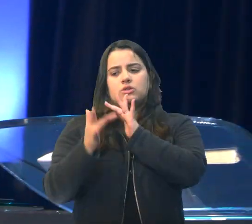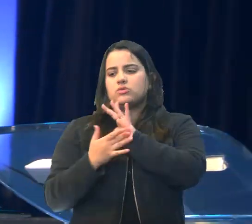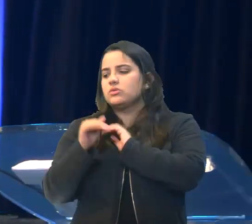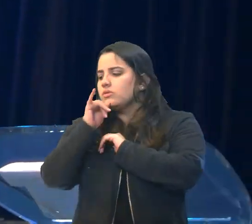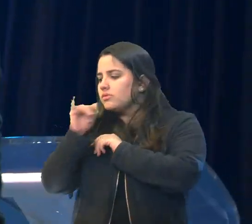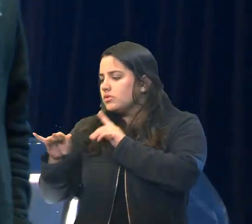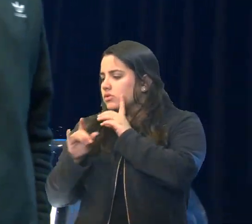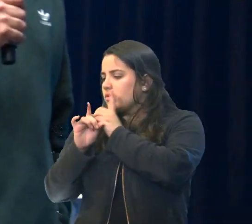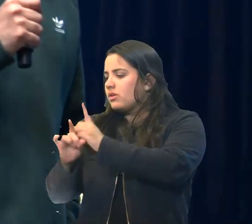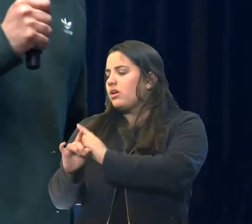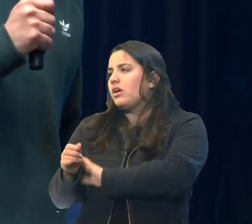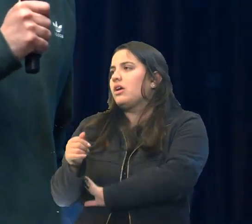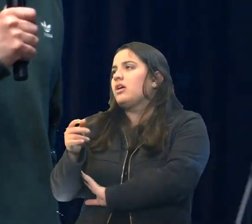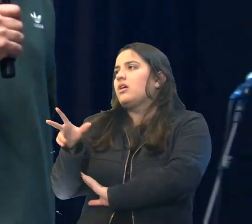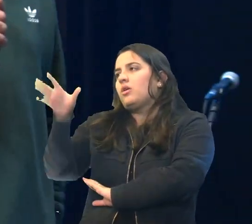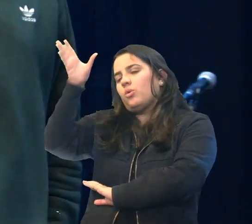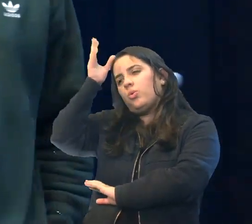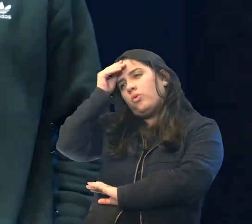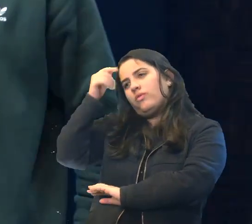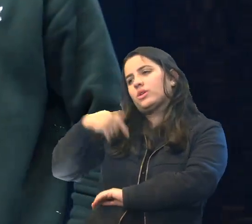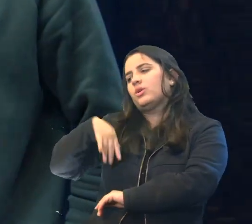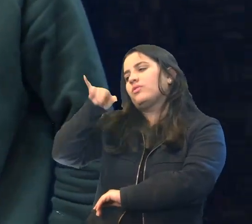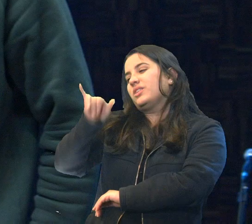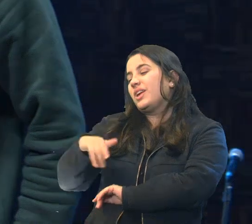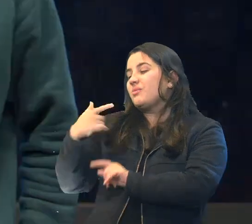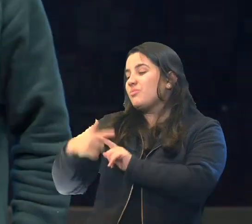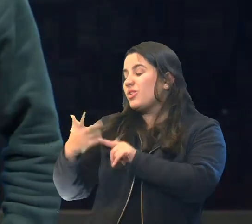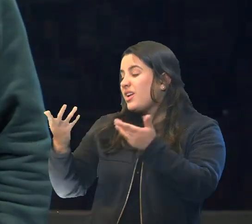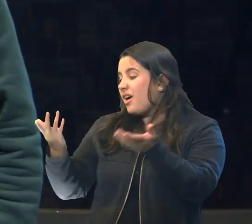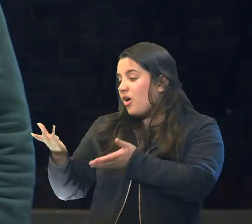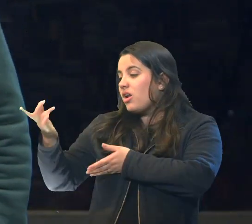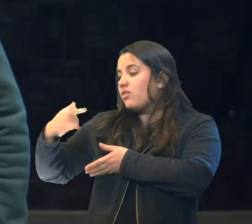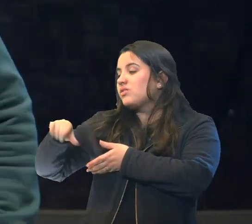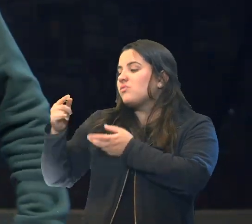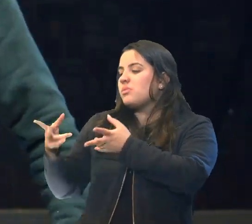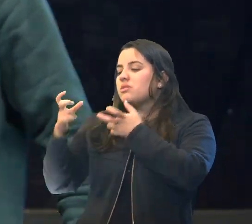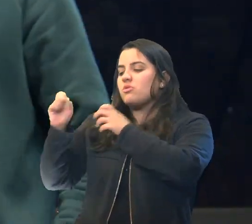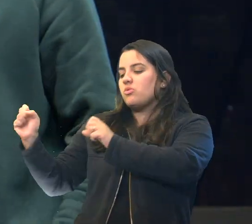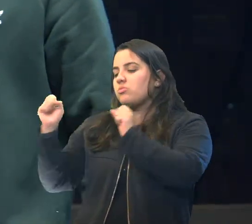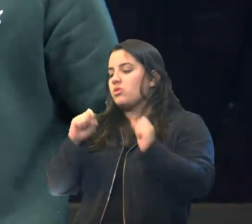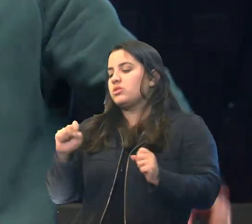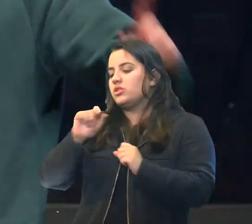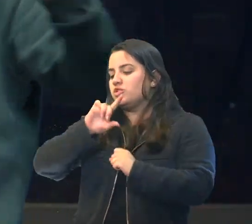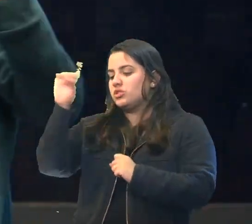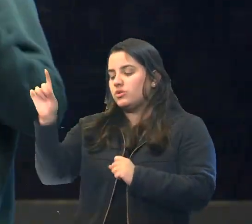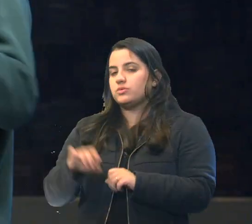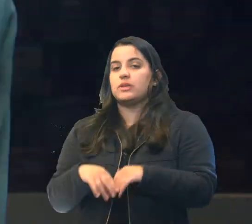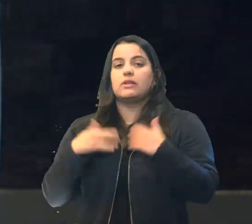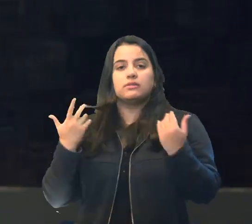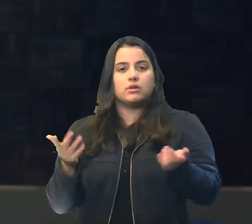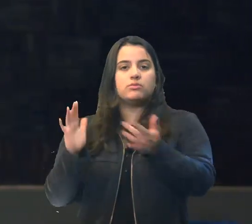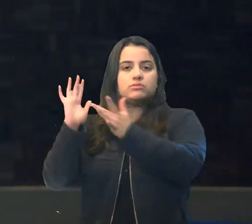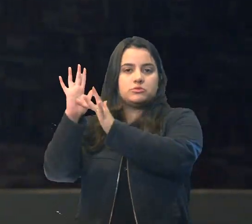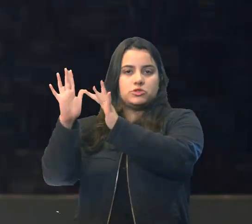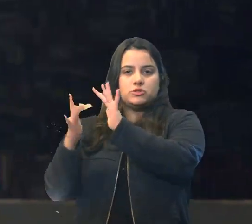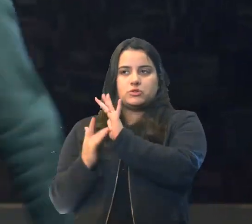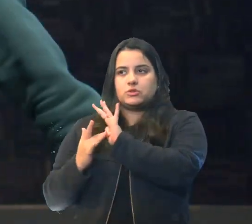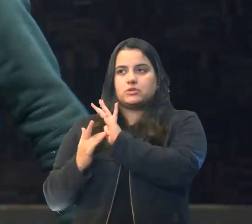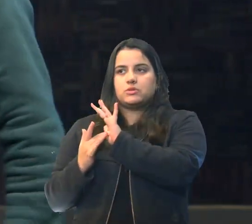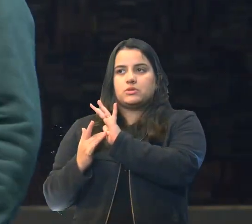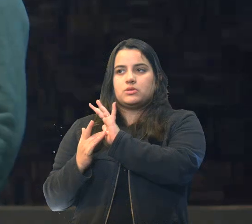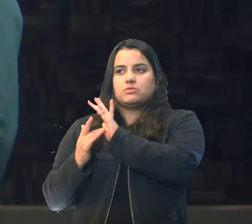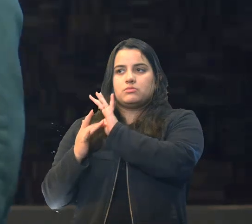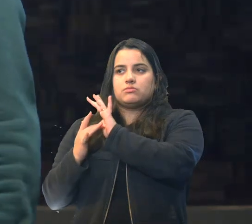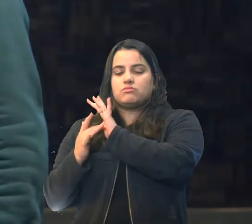bem que eu fiquei aqui, porque agora vocês vão ver o poder de Deus. E então Jesus